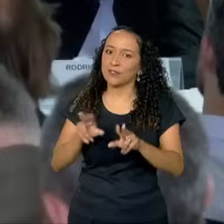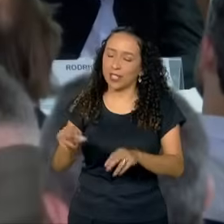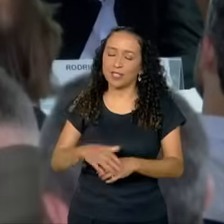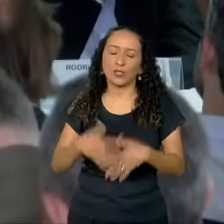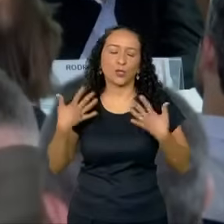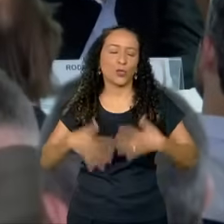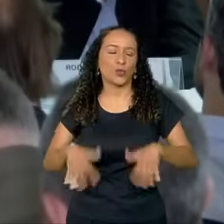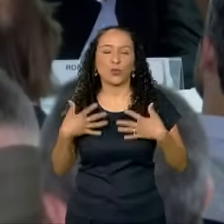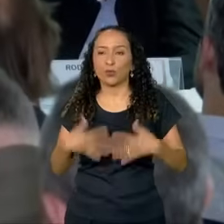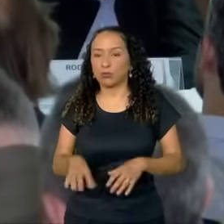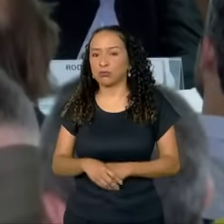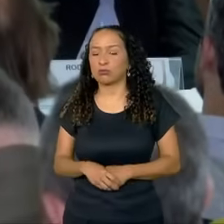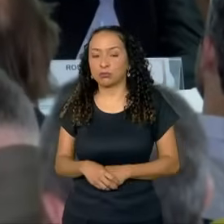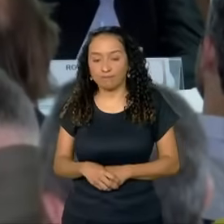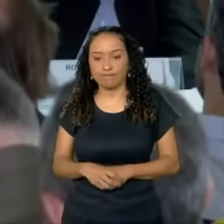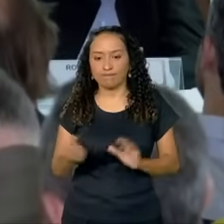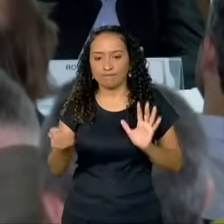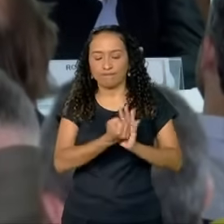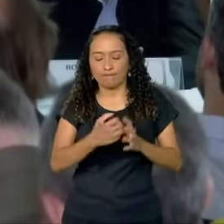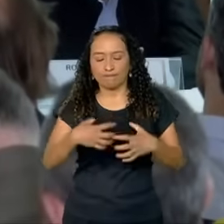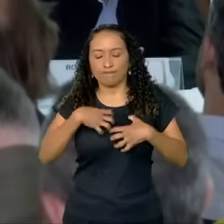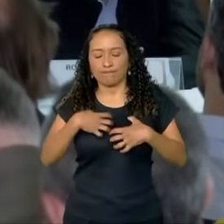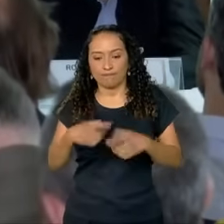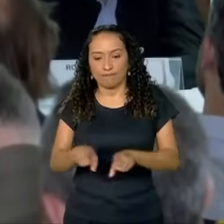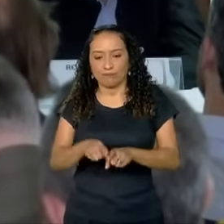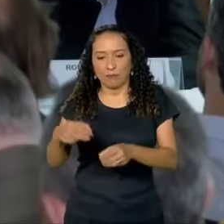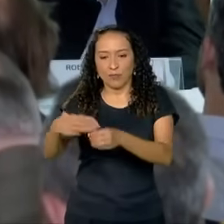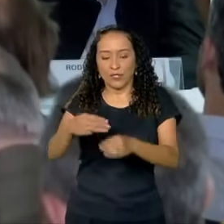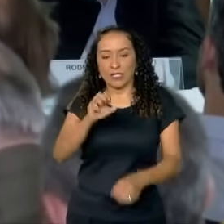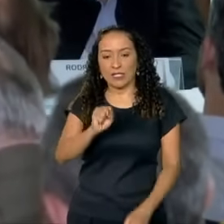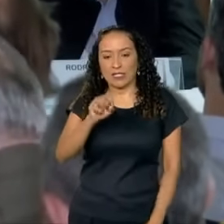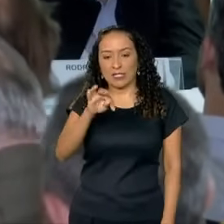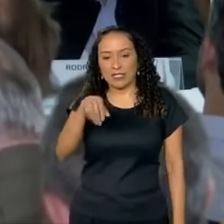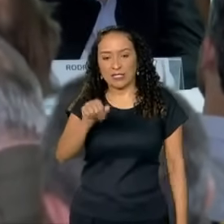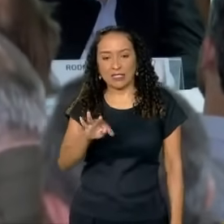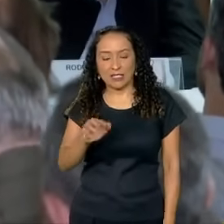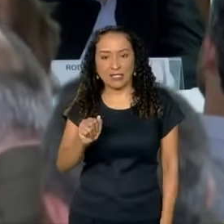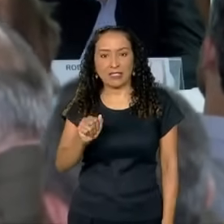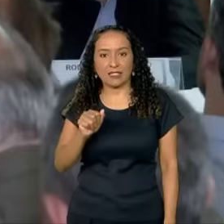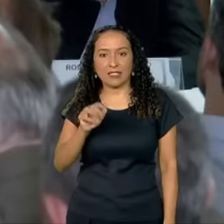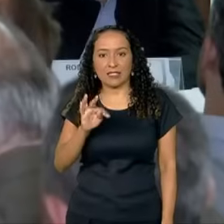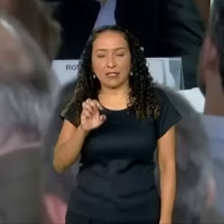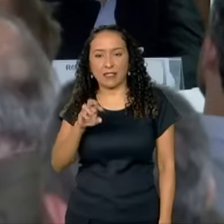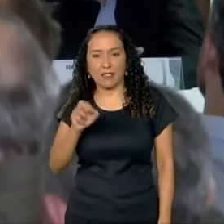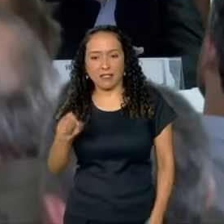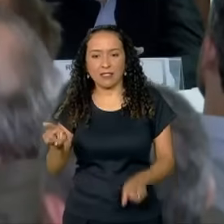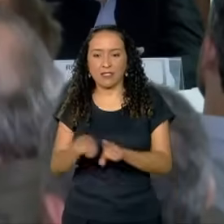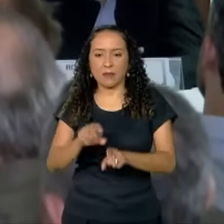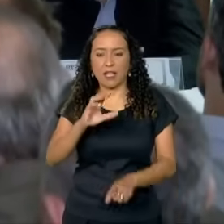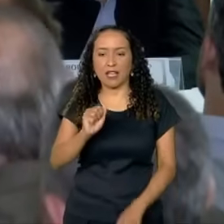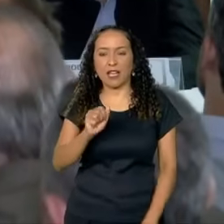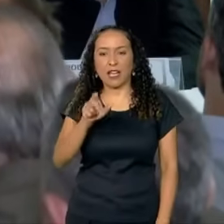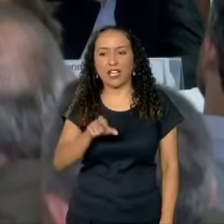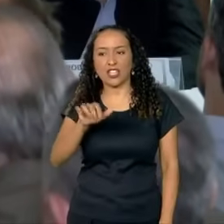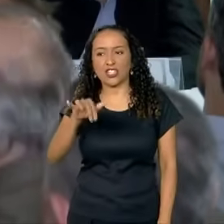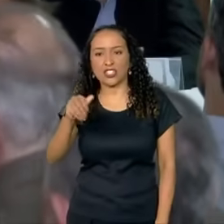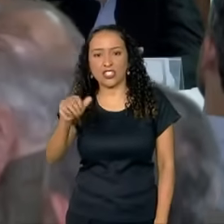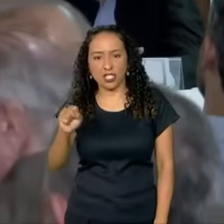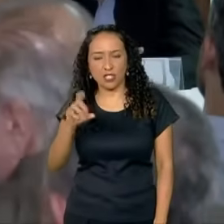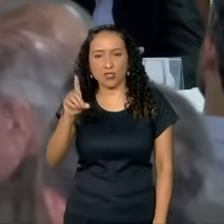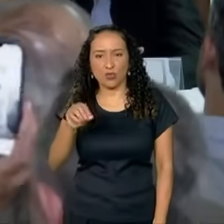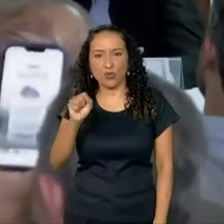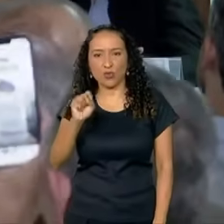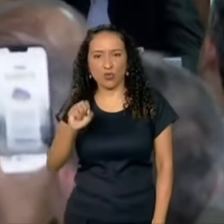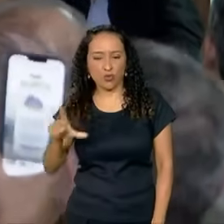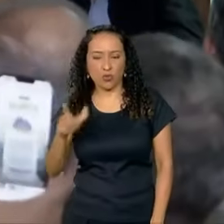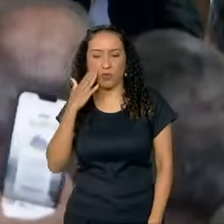muito impactantes nessa localidade, municípios de Santa Teresa, Caxias do Sul também, mostrando fotografias da extensão